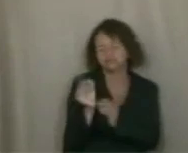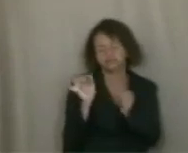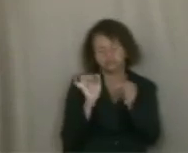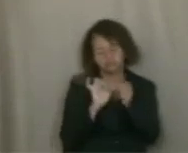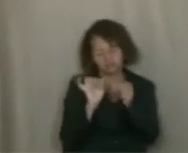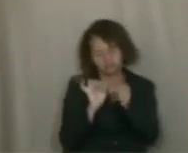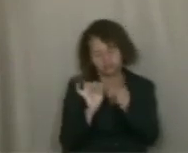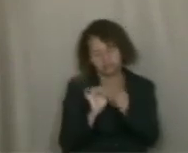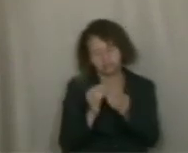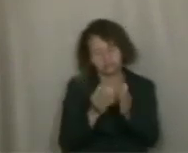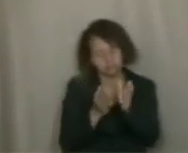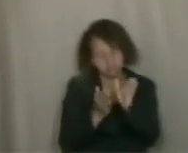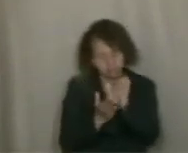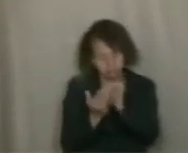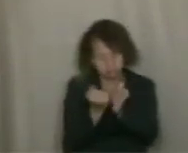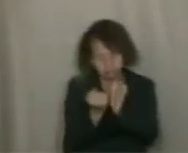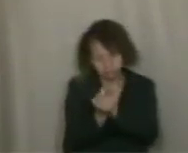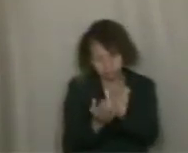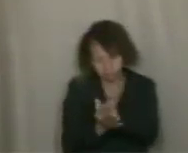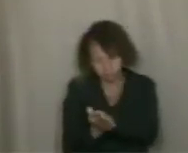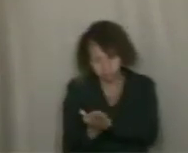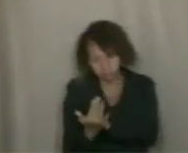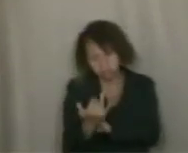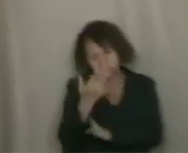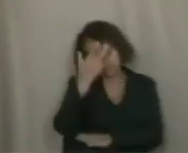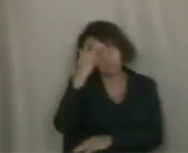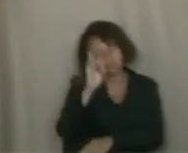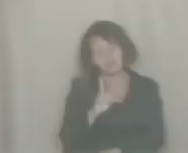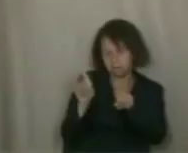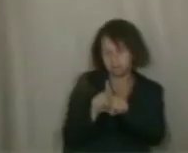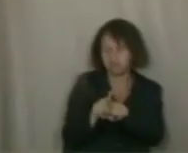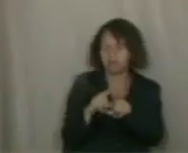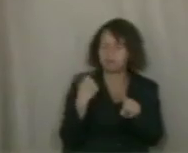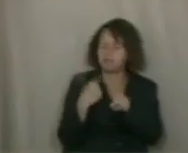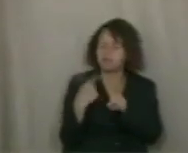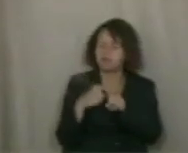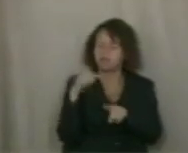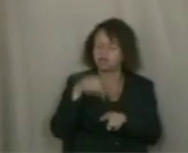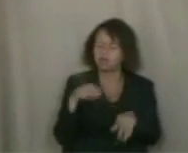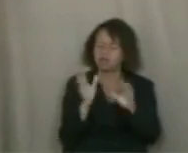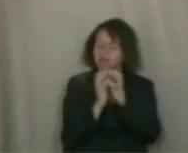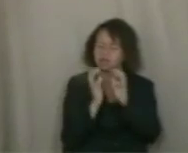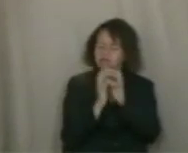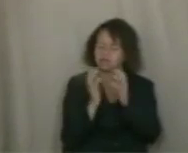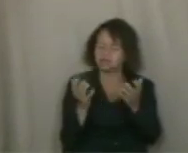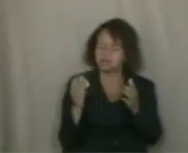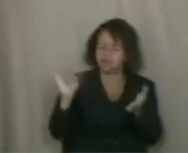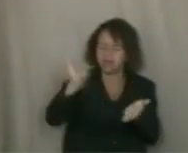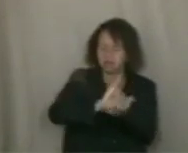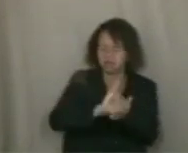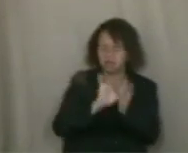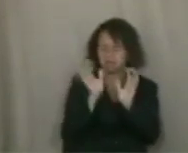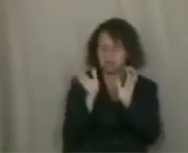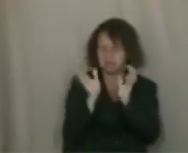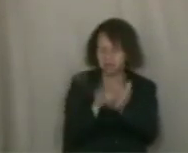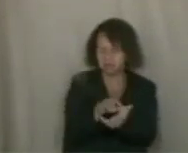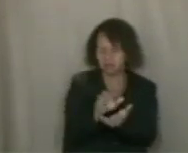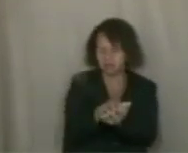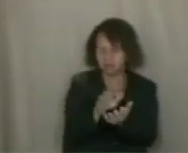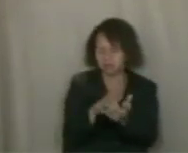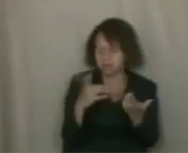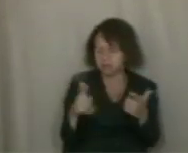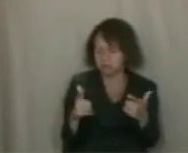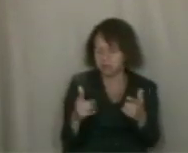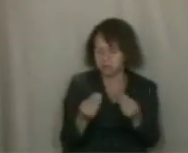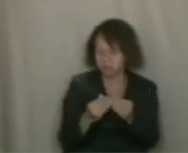faça as carteirinhas para as pessoas portadoras de fibromialgia. Por que não Recife, a capital pernambucana, por que não